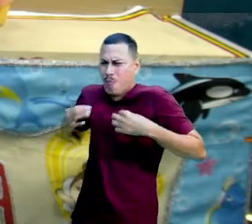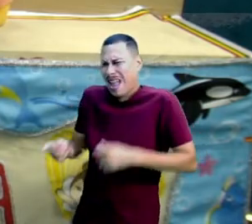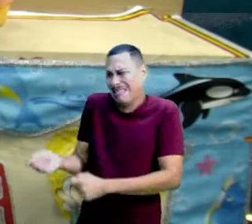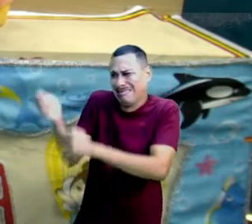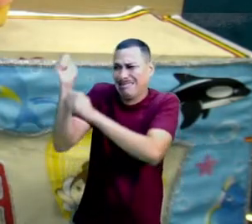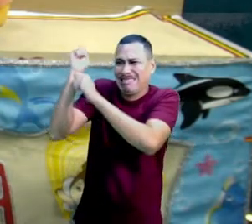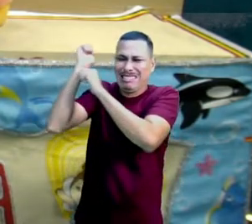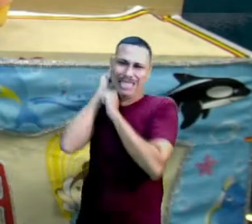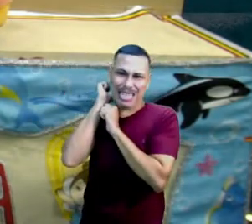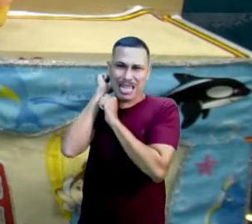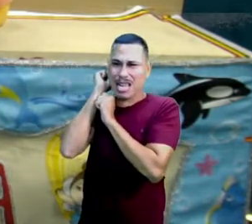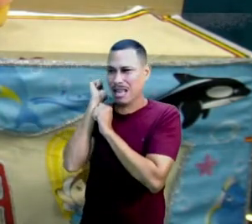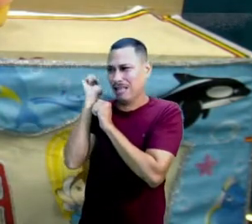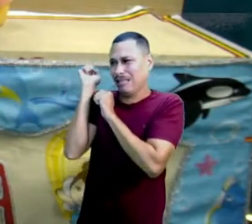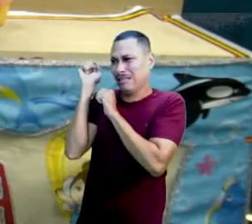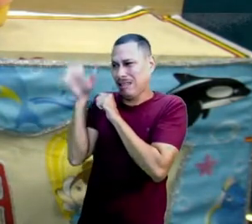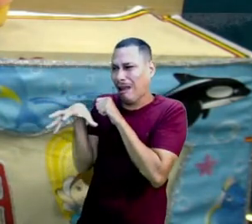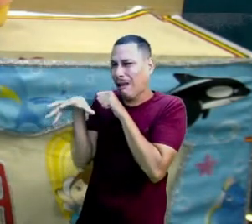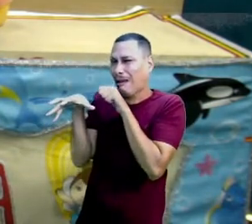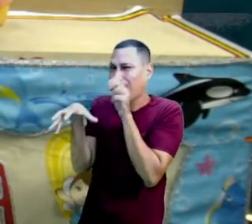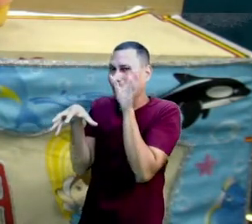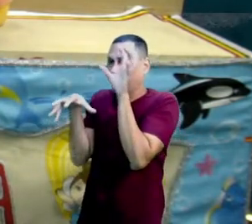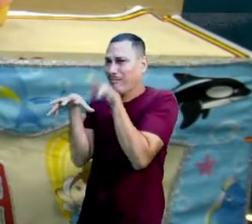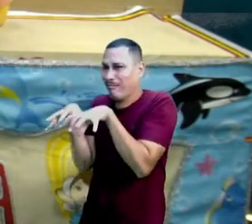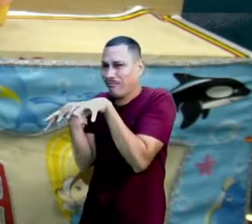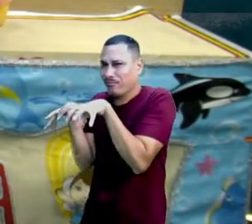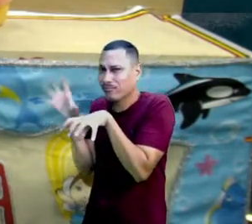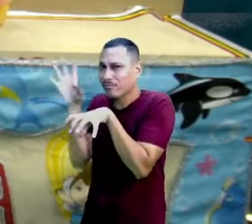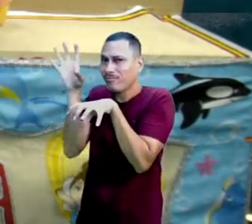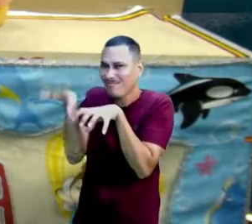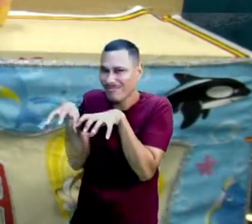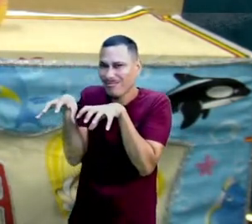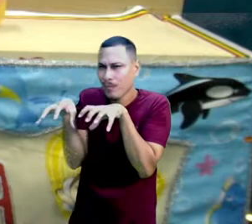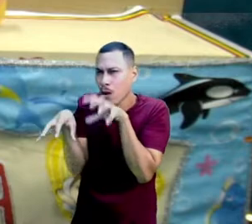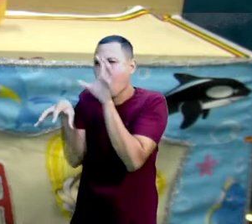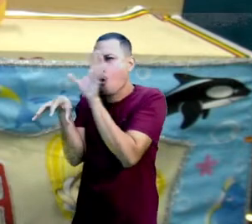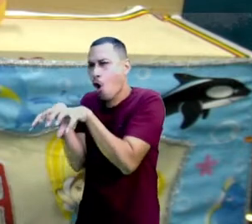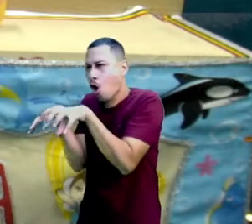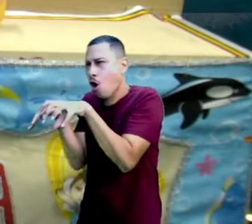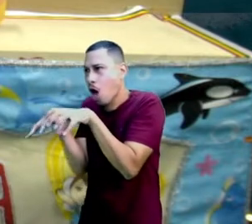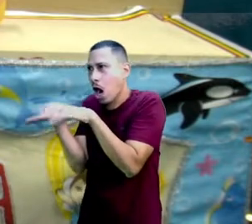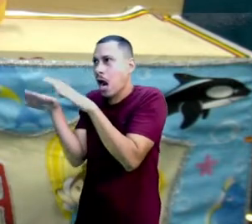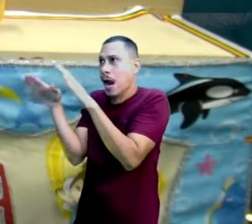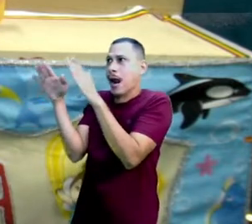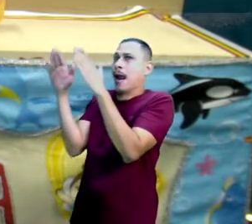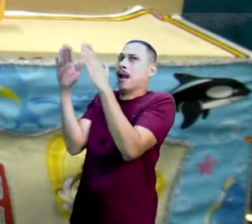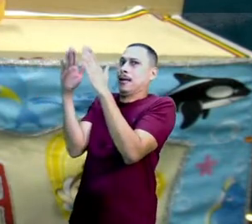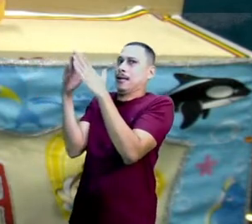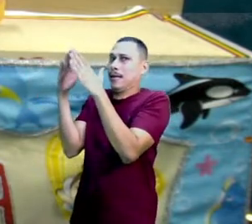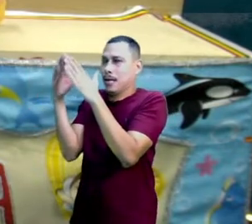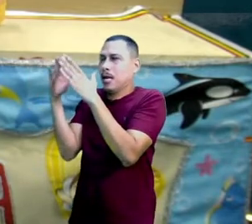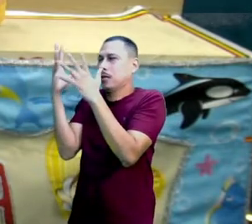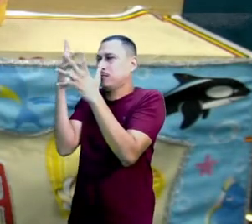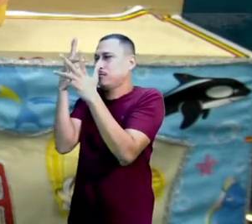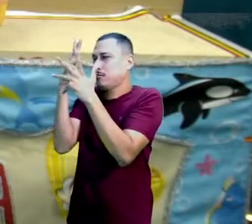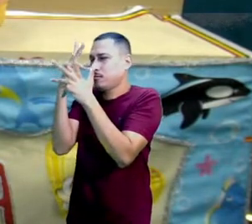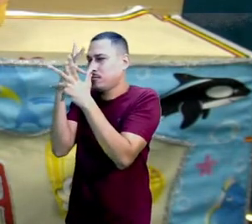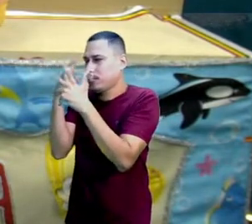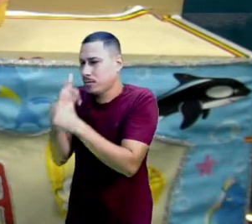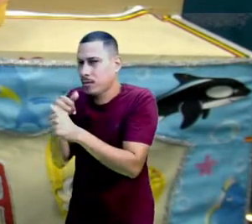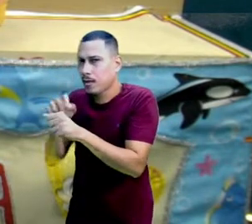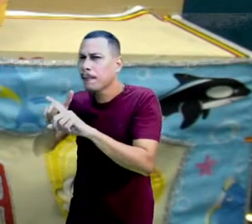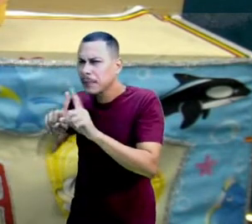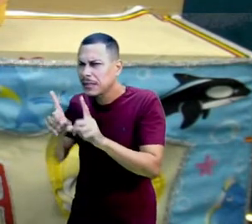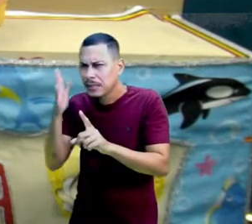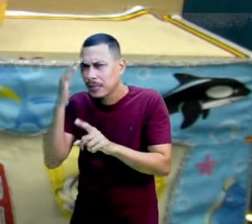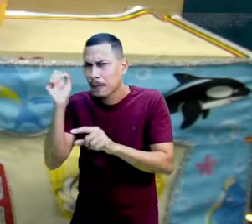e, ó, se mandou para aquela mansão bonita que ele queria lá, morar lá. Só que, sabe o